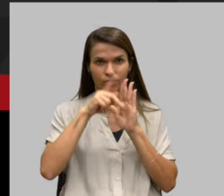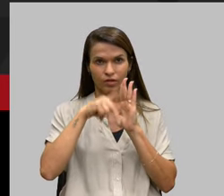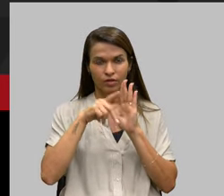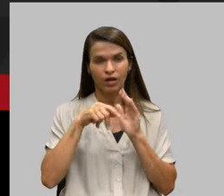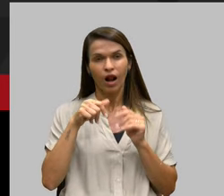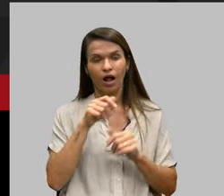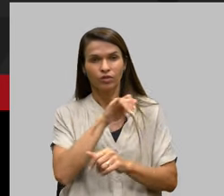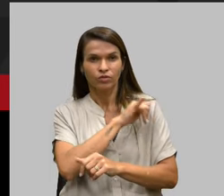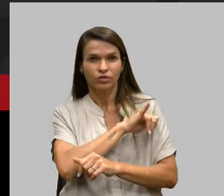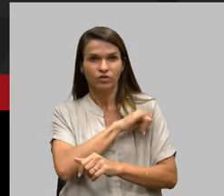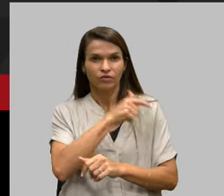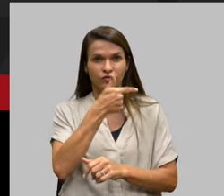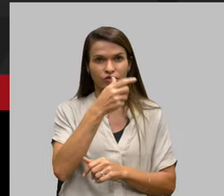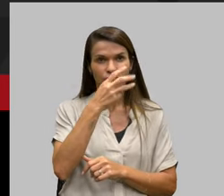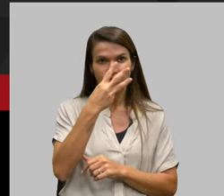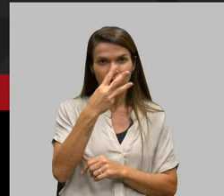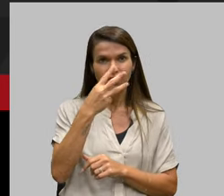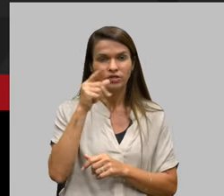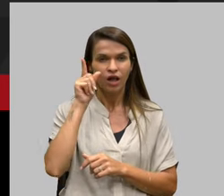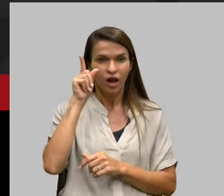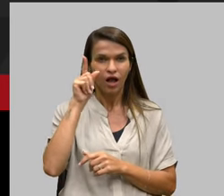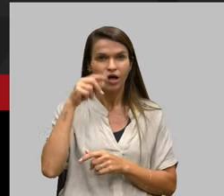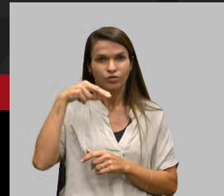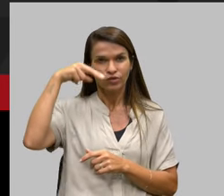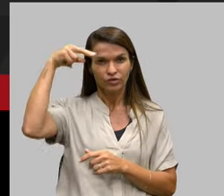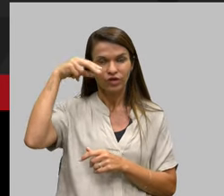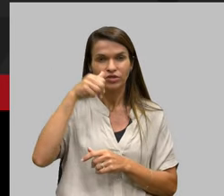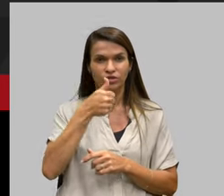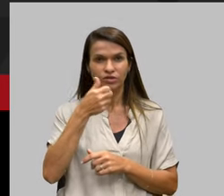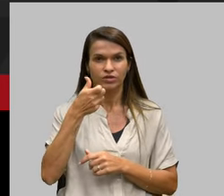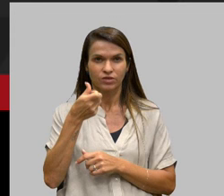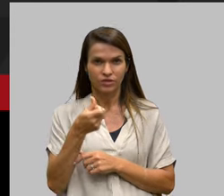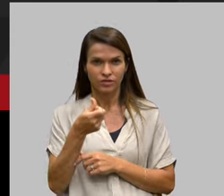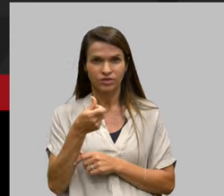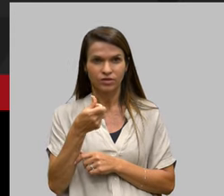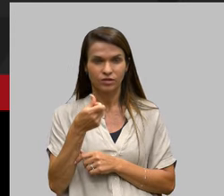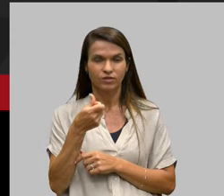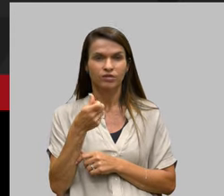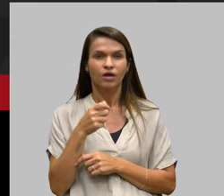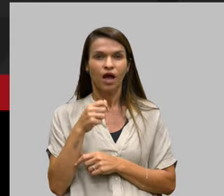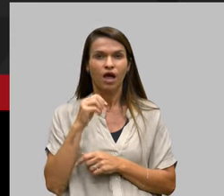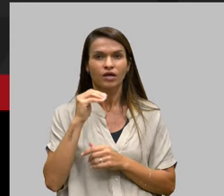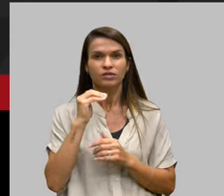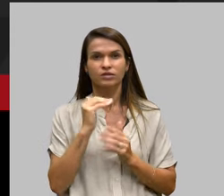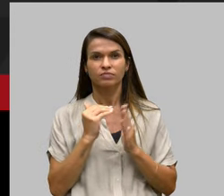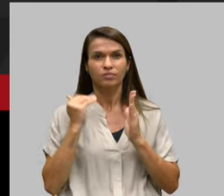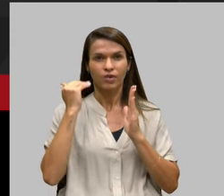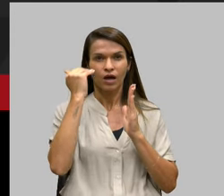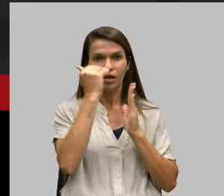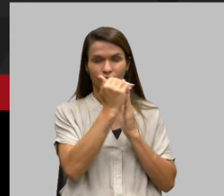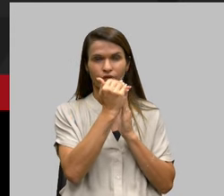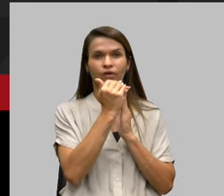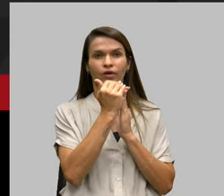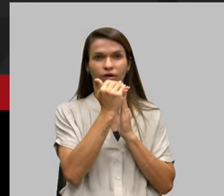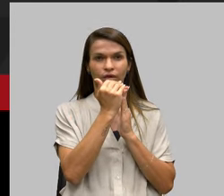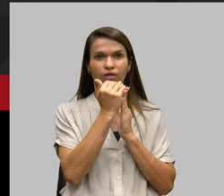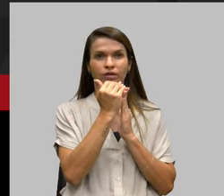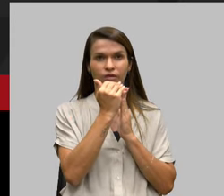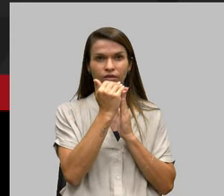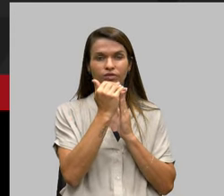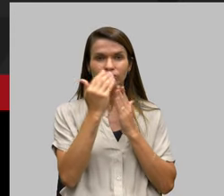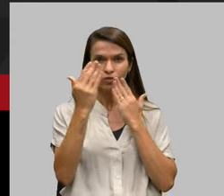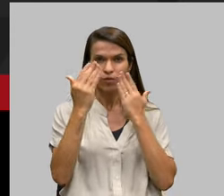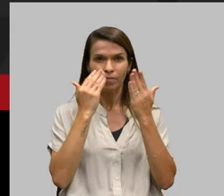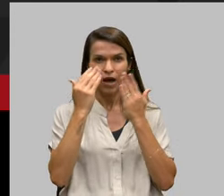23 já do Ceará 16 tá Então essas são as maiores entidades em termos de